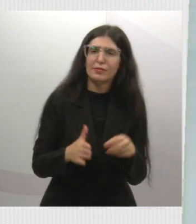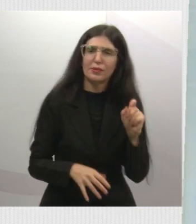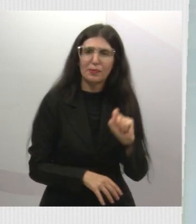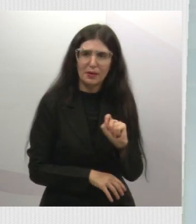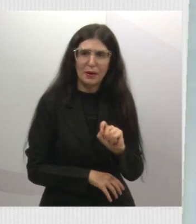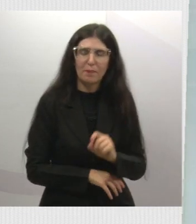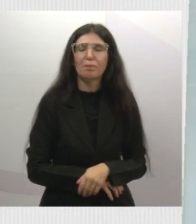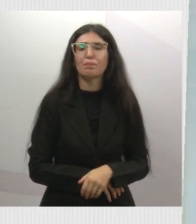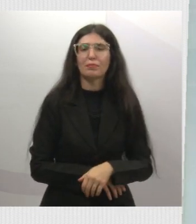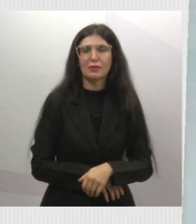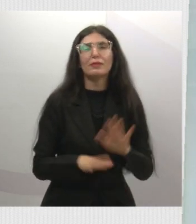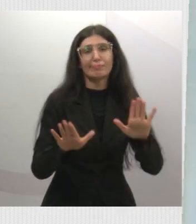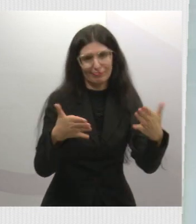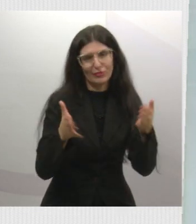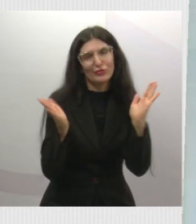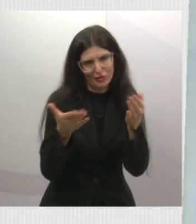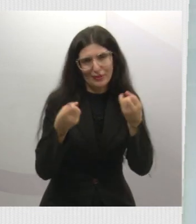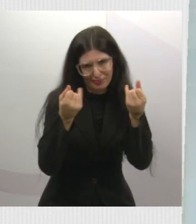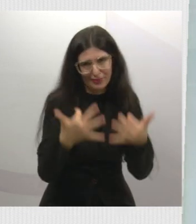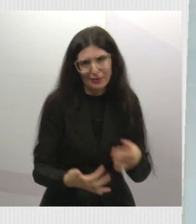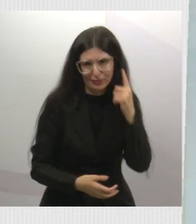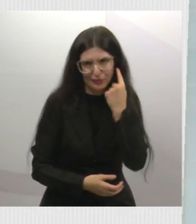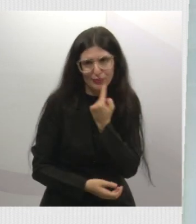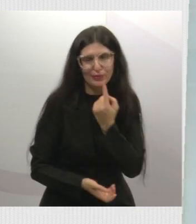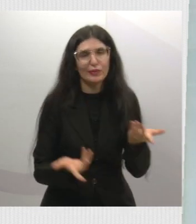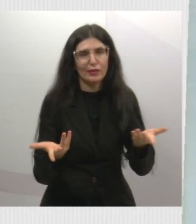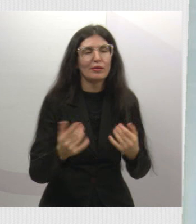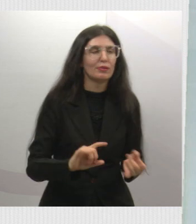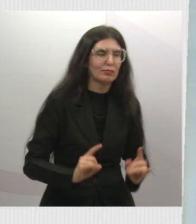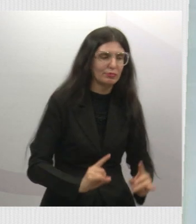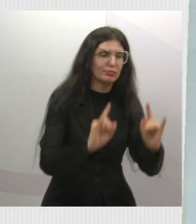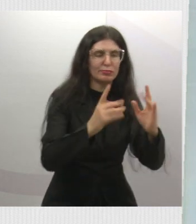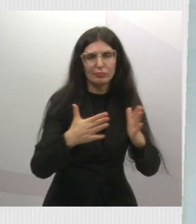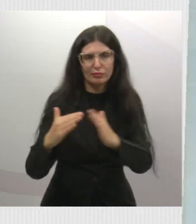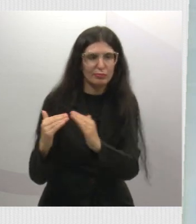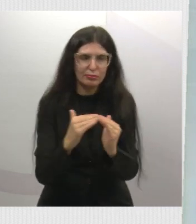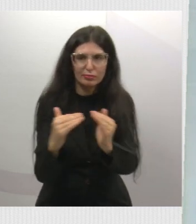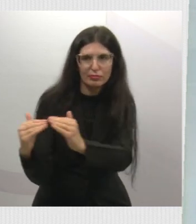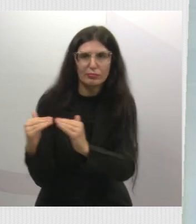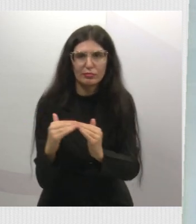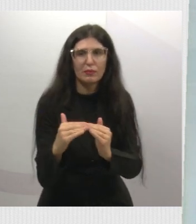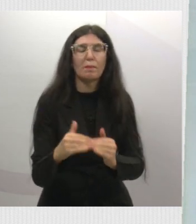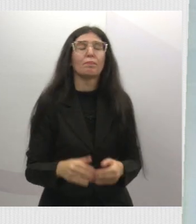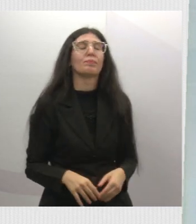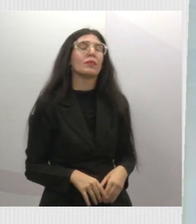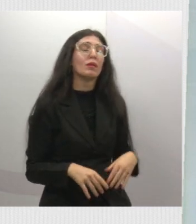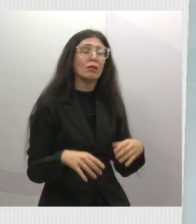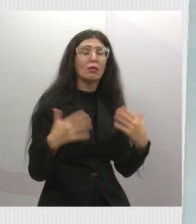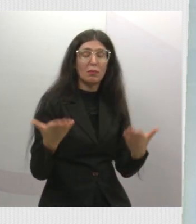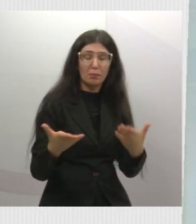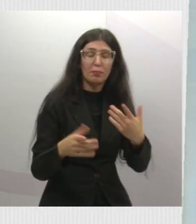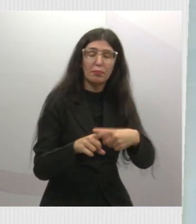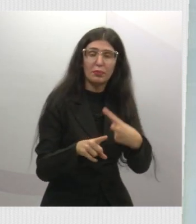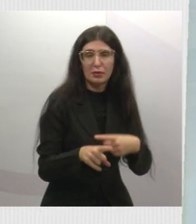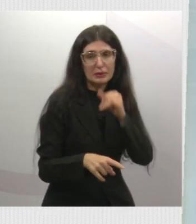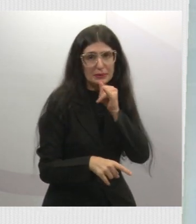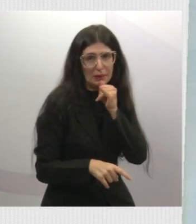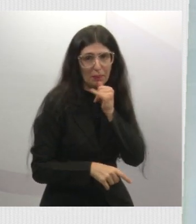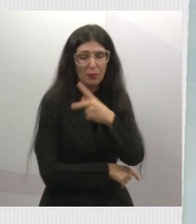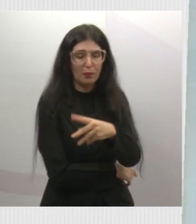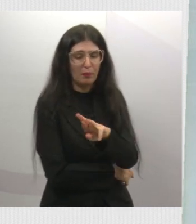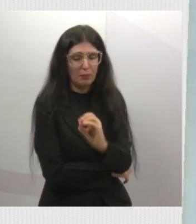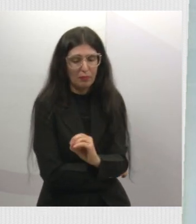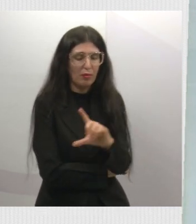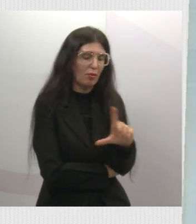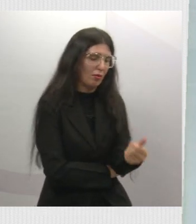que alguns imóveis que a Fundação Prolar tem, que ela tem dentro do seu balanço os valores